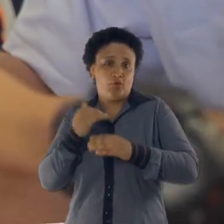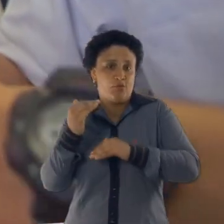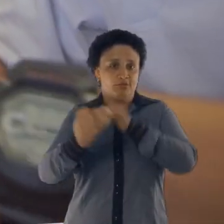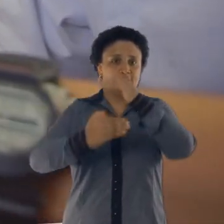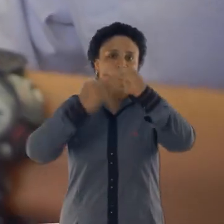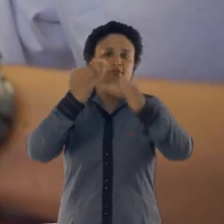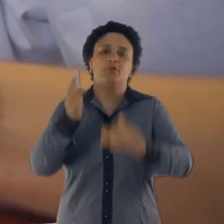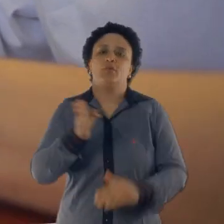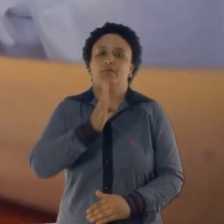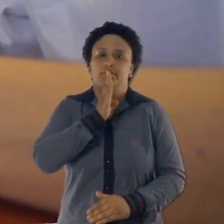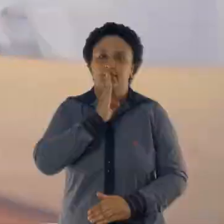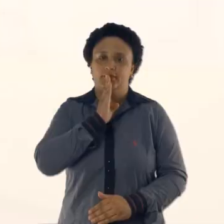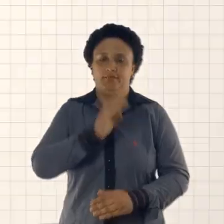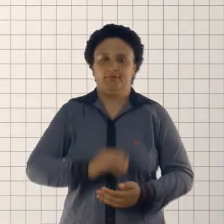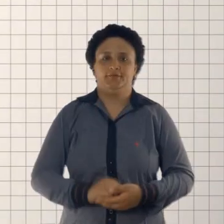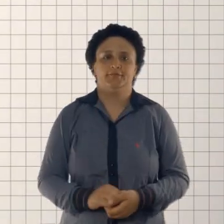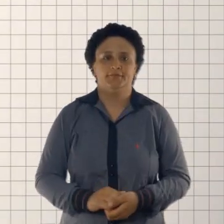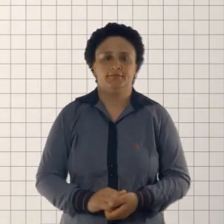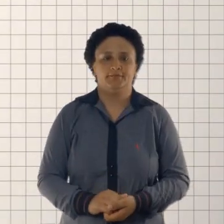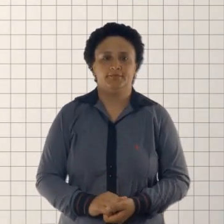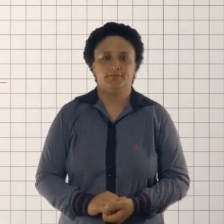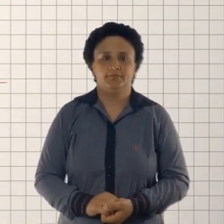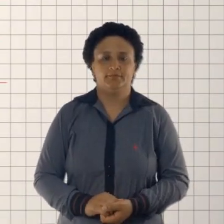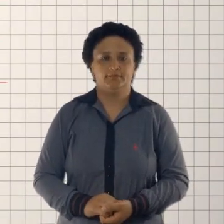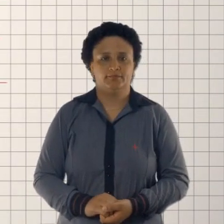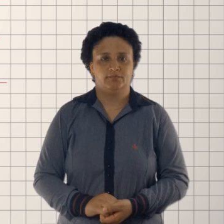construir conhecimento.